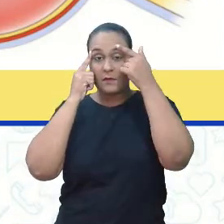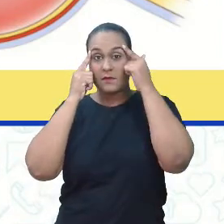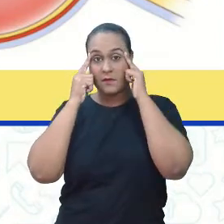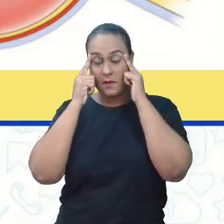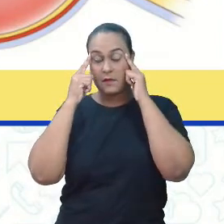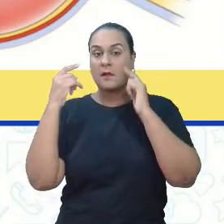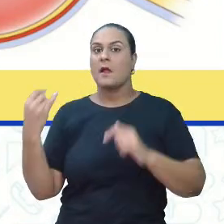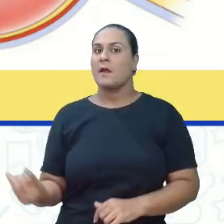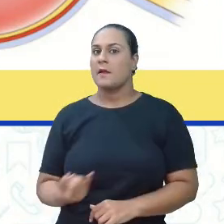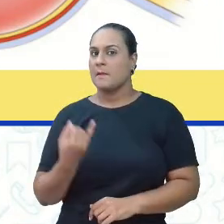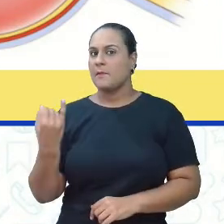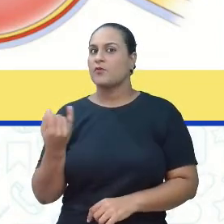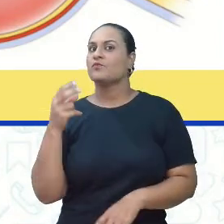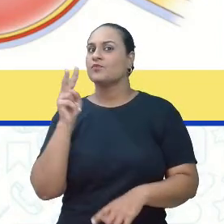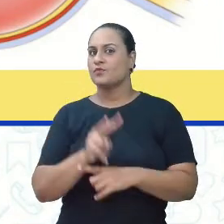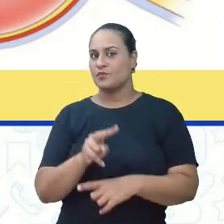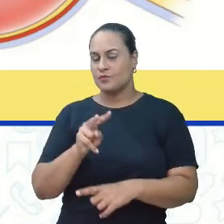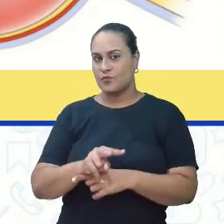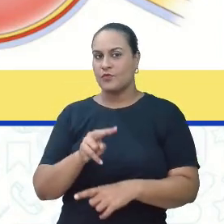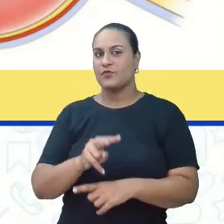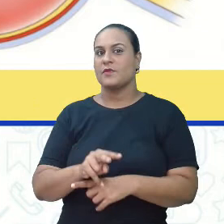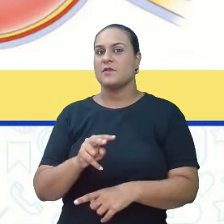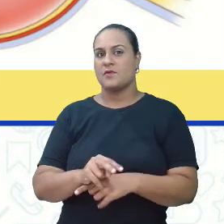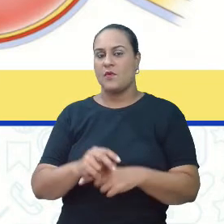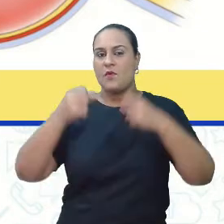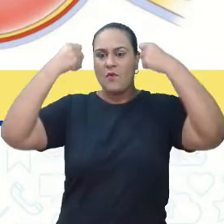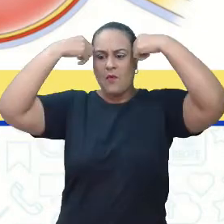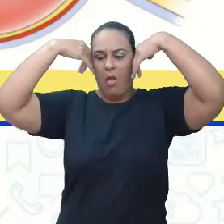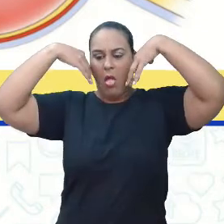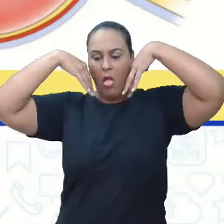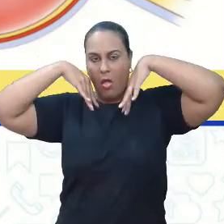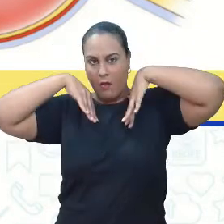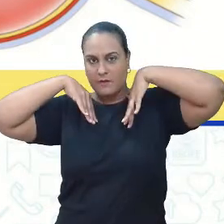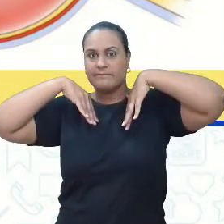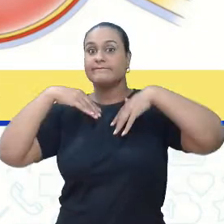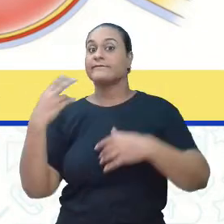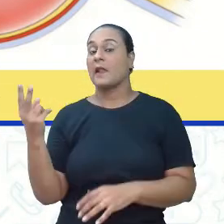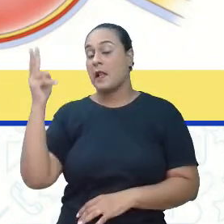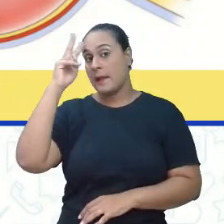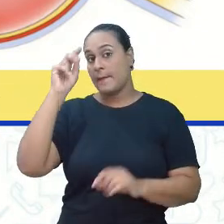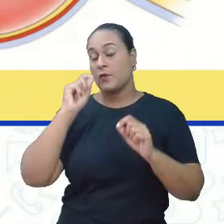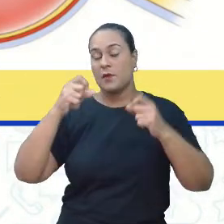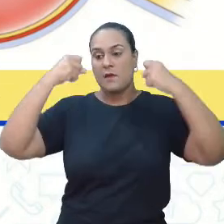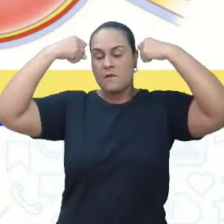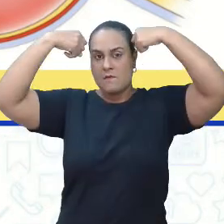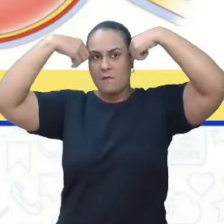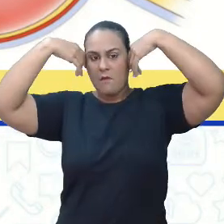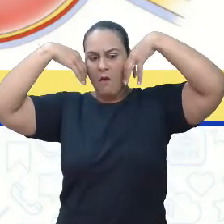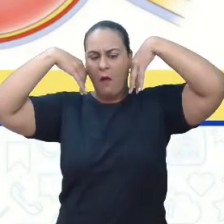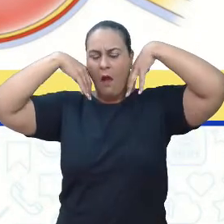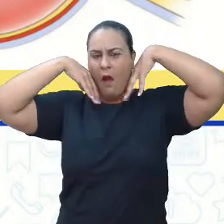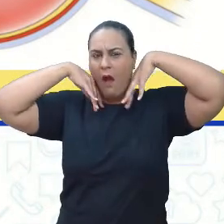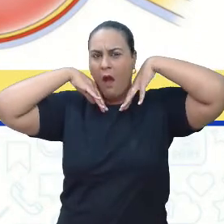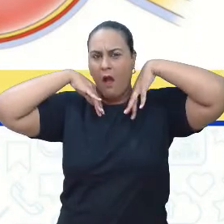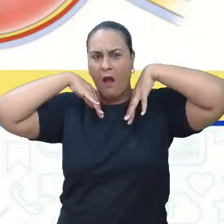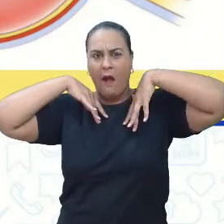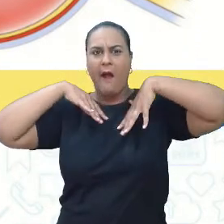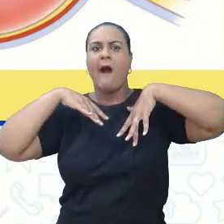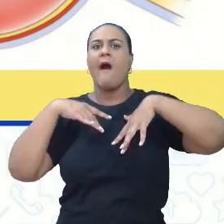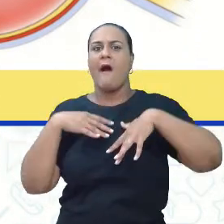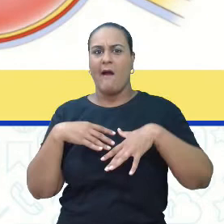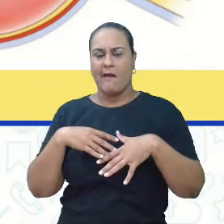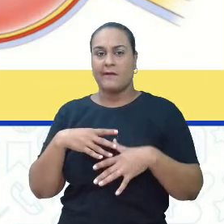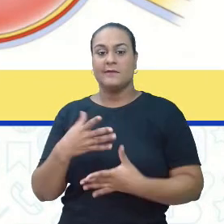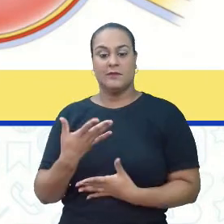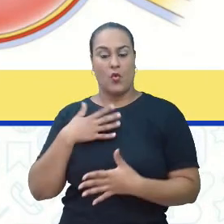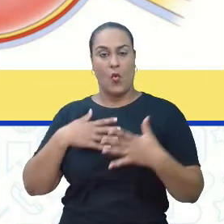que são proteção em relação ao suor. Lembrando que o suor são, vamos dizer assim, resíduos do nosso corpo